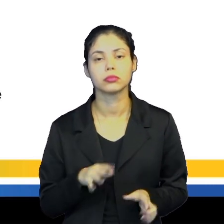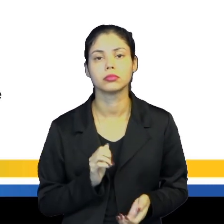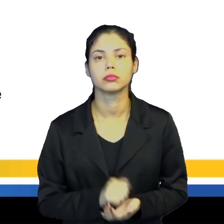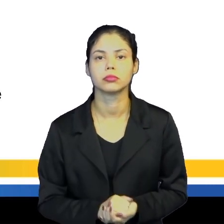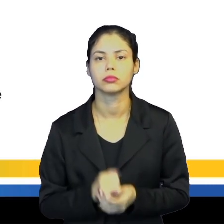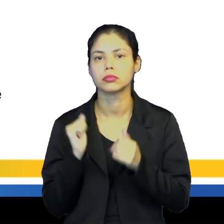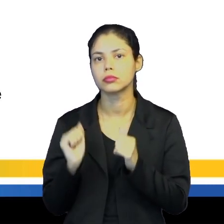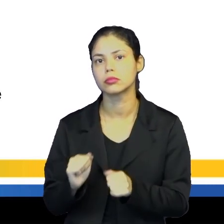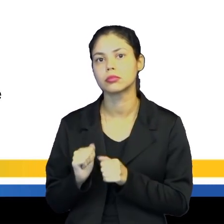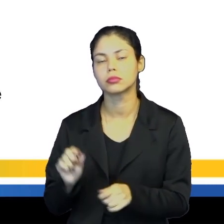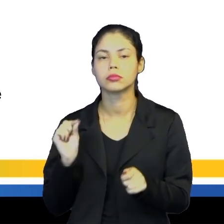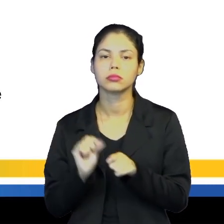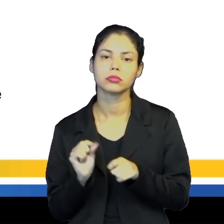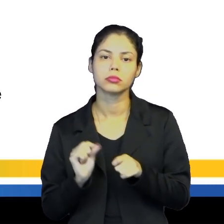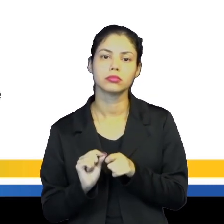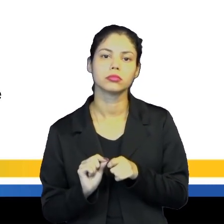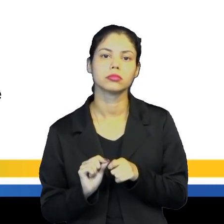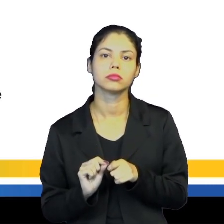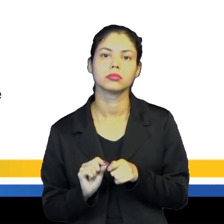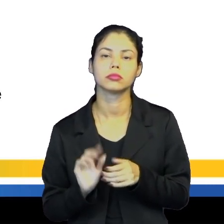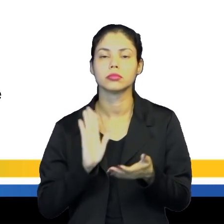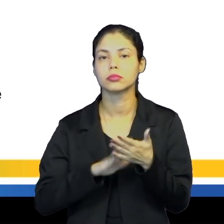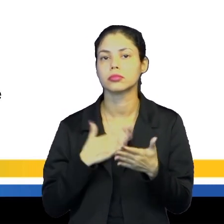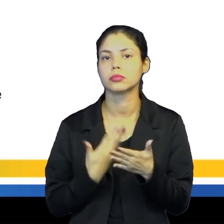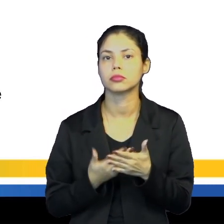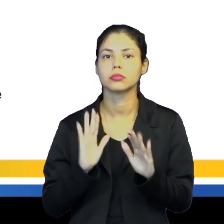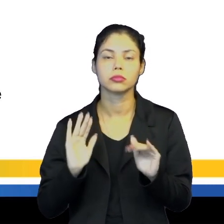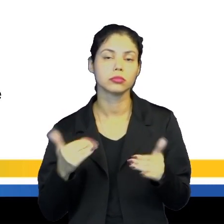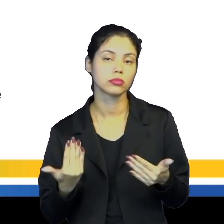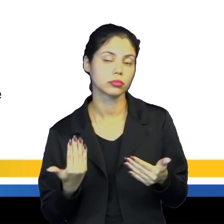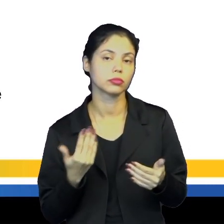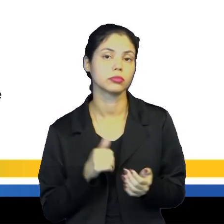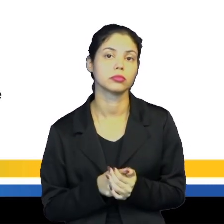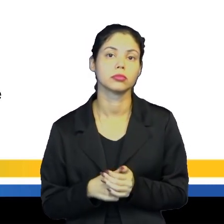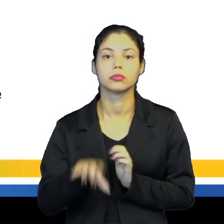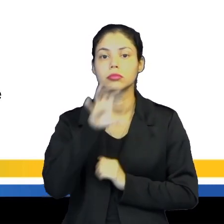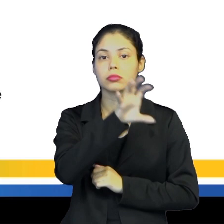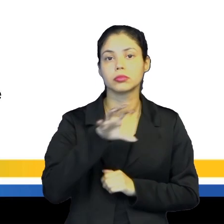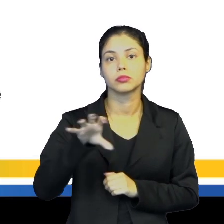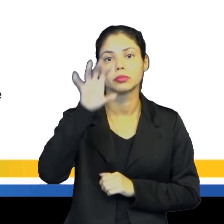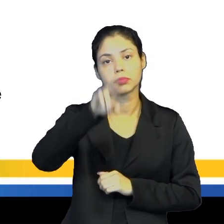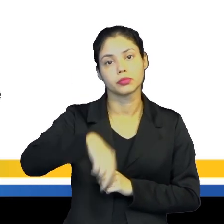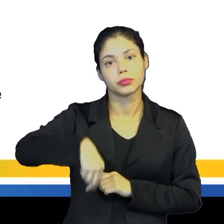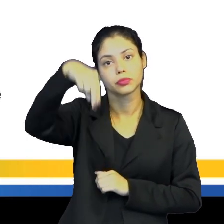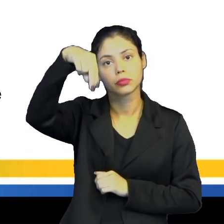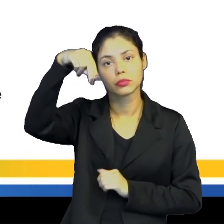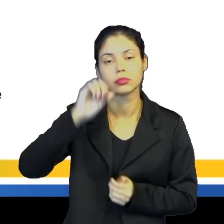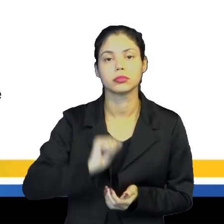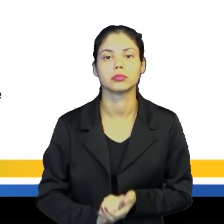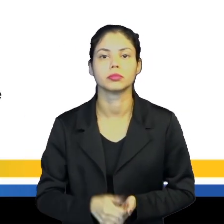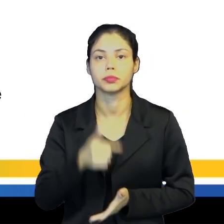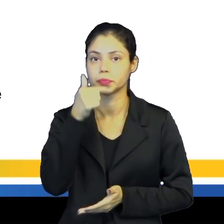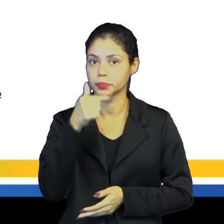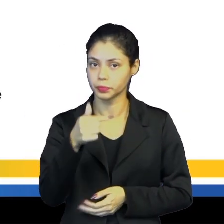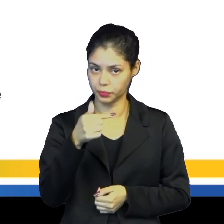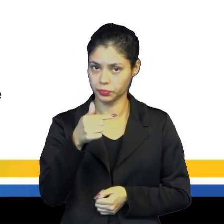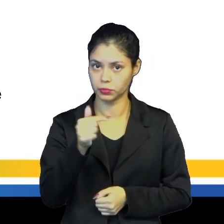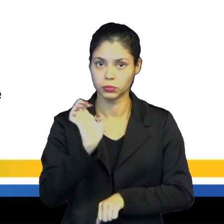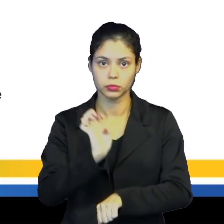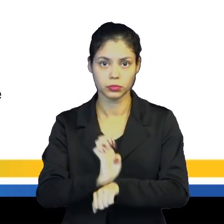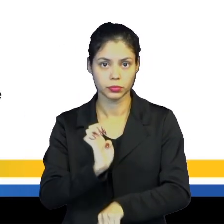acima, podemos fazer as seguintes interpretações. A região norte possui o quê? 7